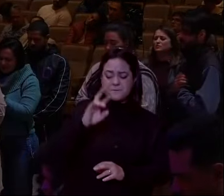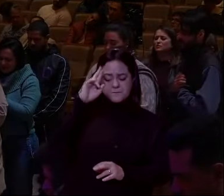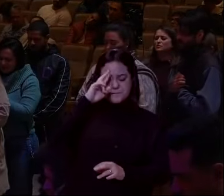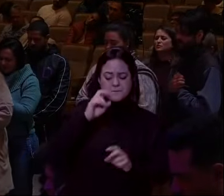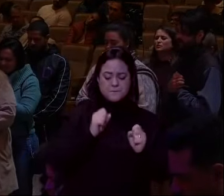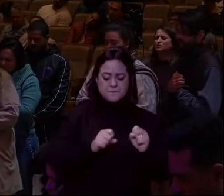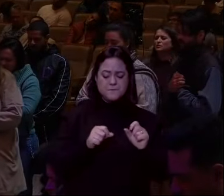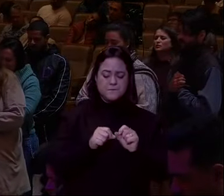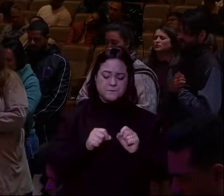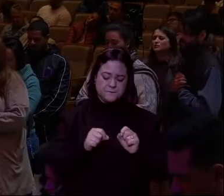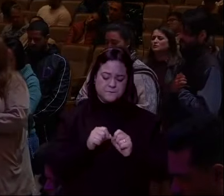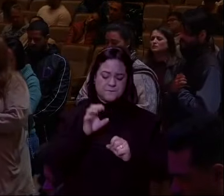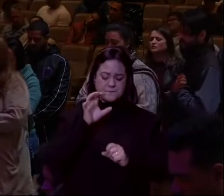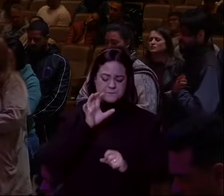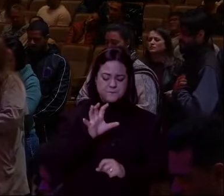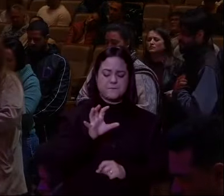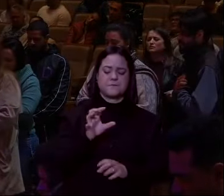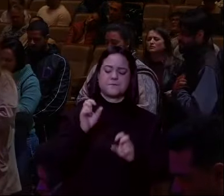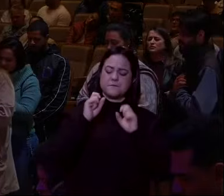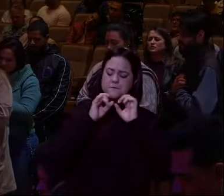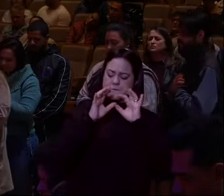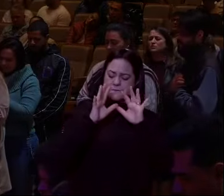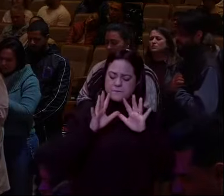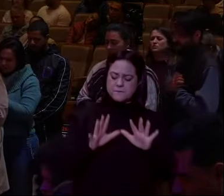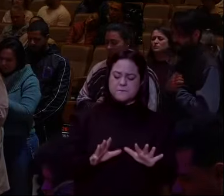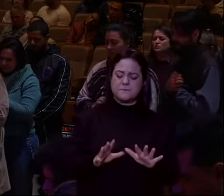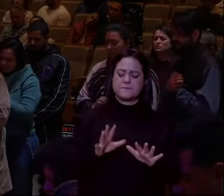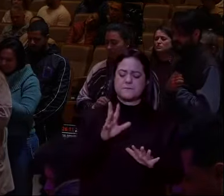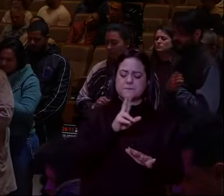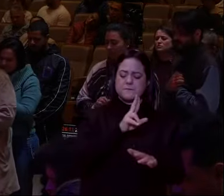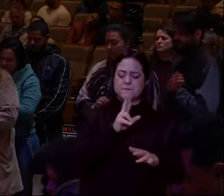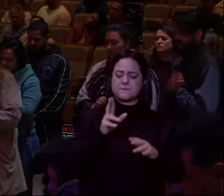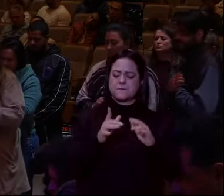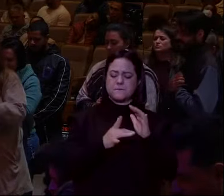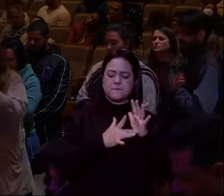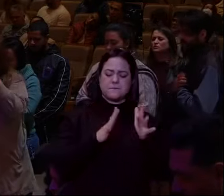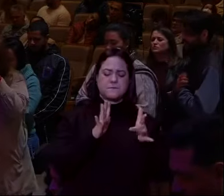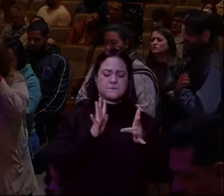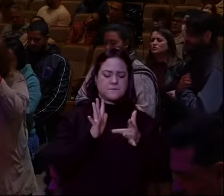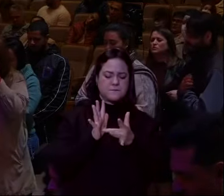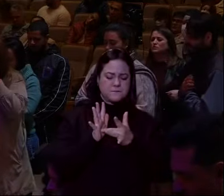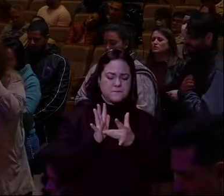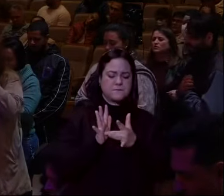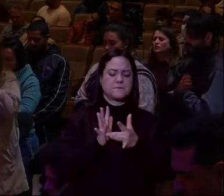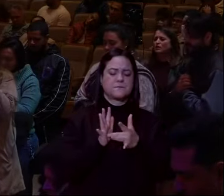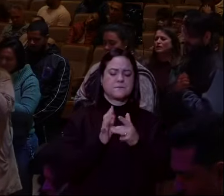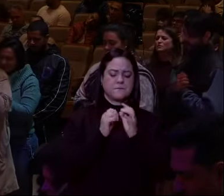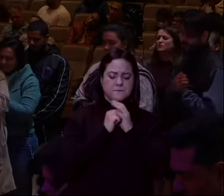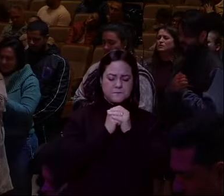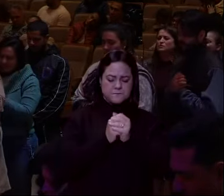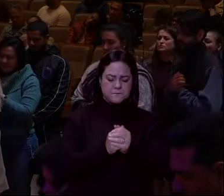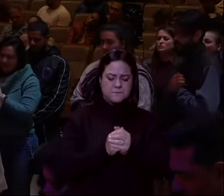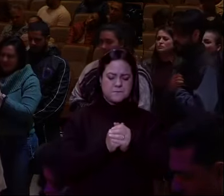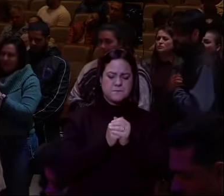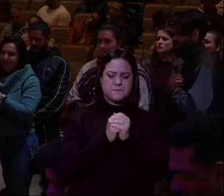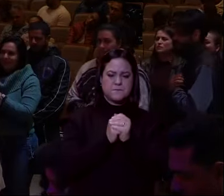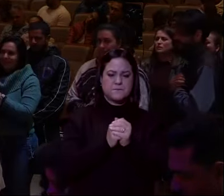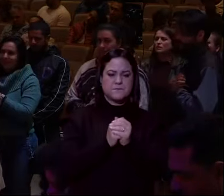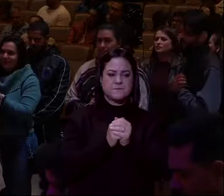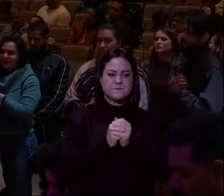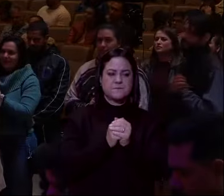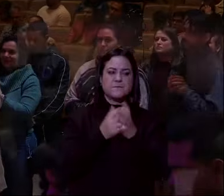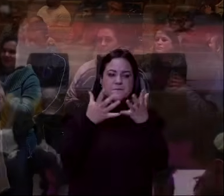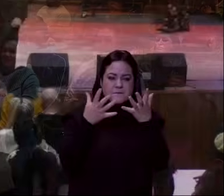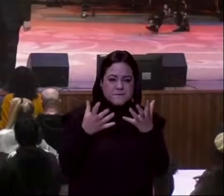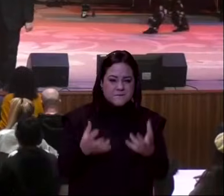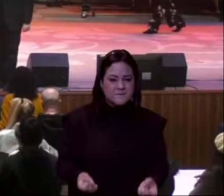fazer isso. Abençoa em nome de Jesus. Amém e amém. Toma